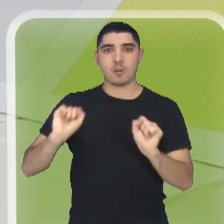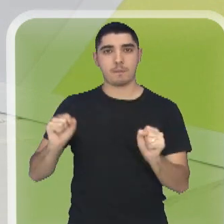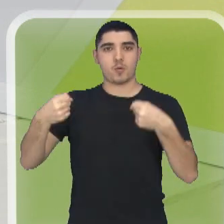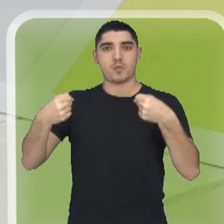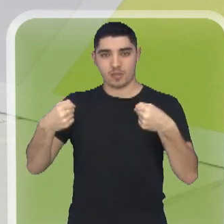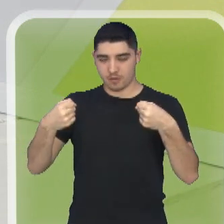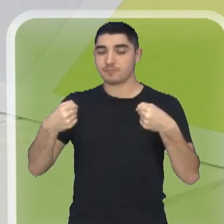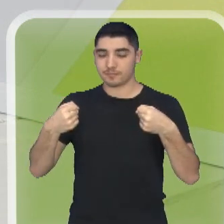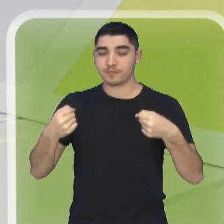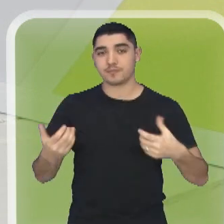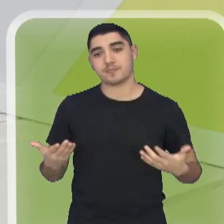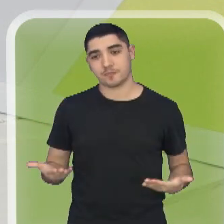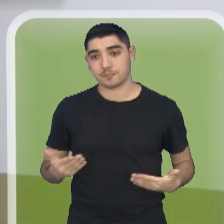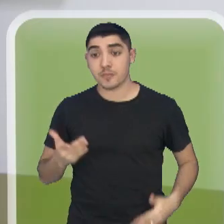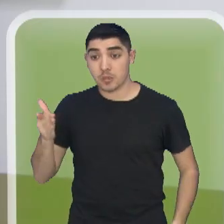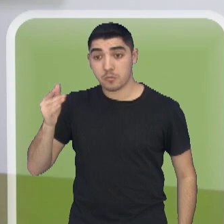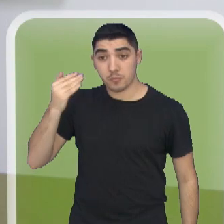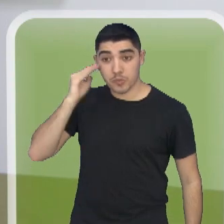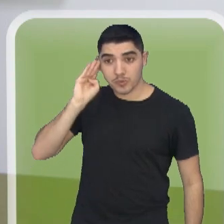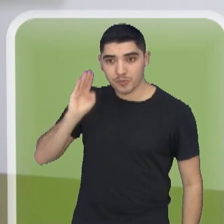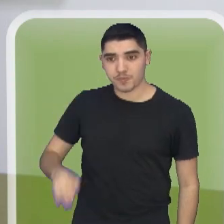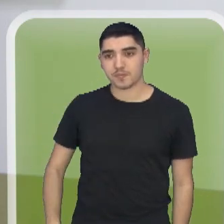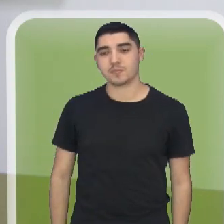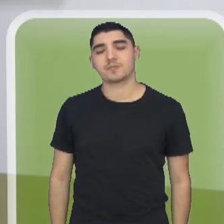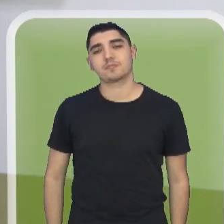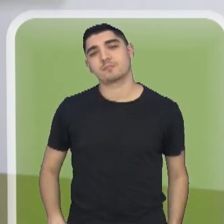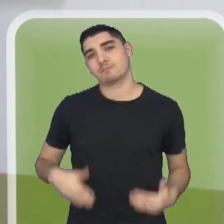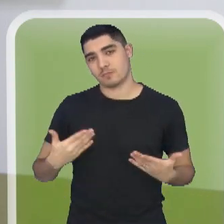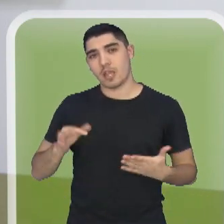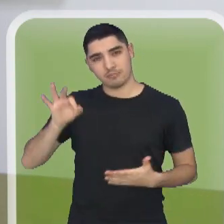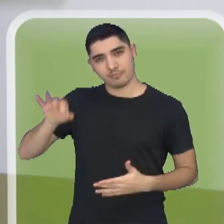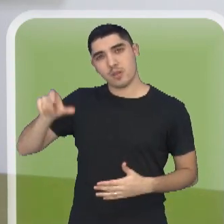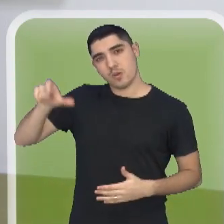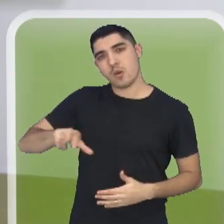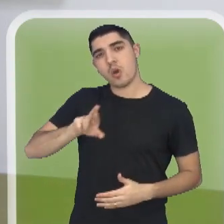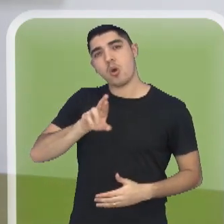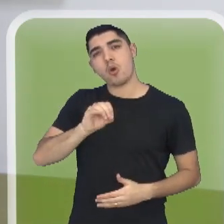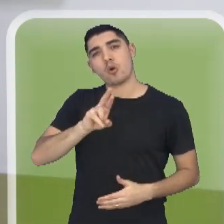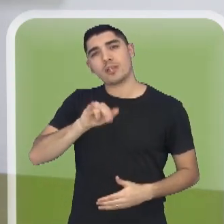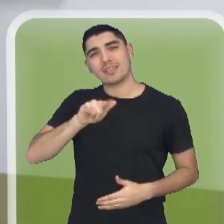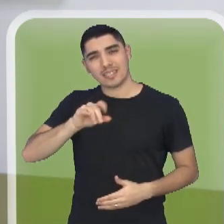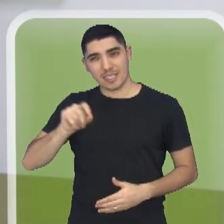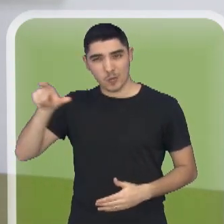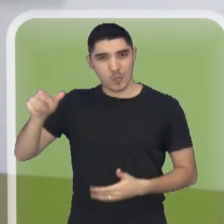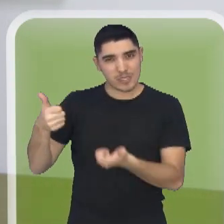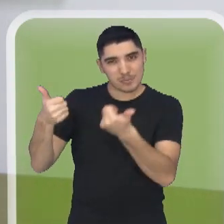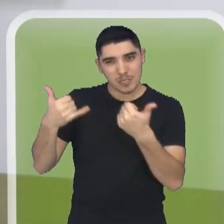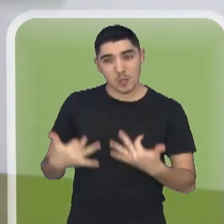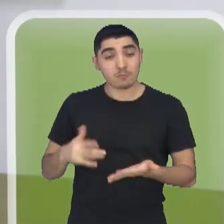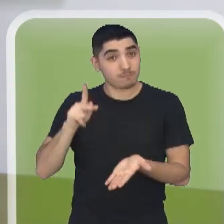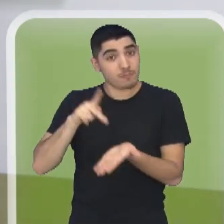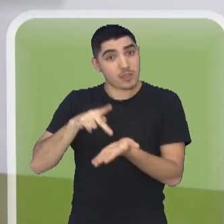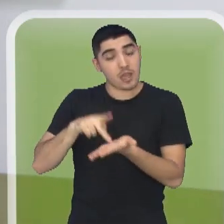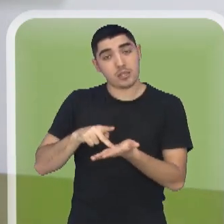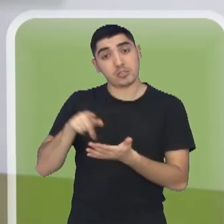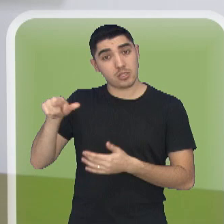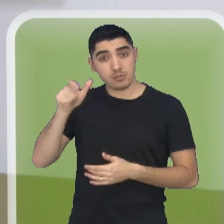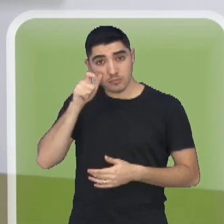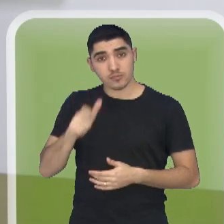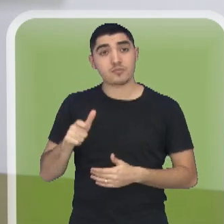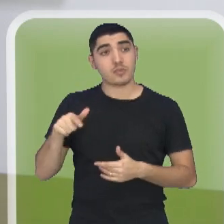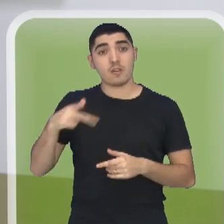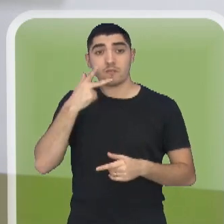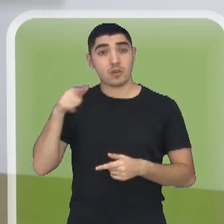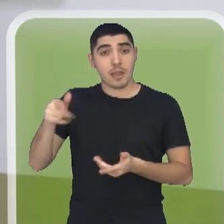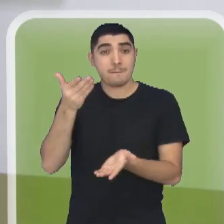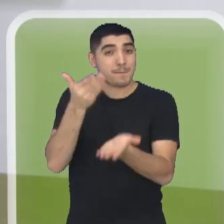classificar para a fase de mata-mata, Brunão. Foi o que o Rodrigo falou, até tem que digerir essa derrota e até o Rodrigo falou que uma coisa interessante, que fazia muito tempo que elas não